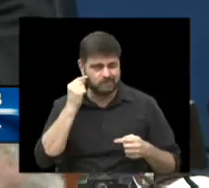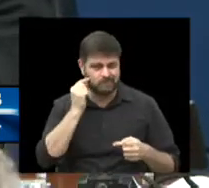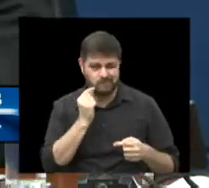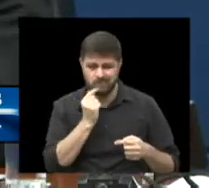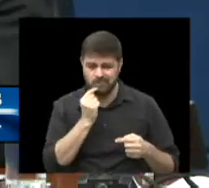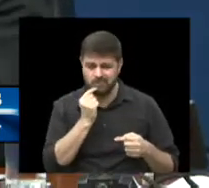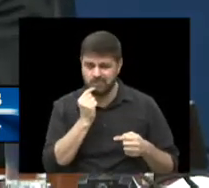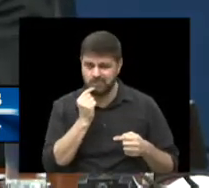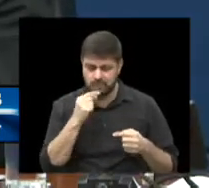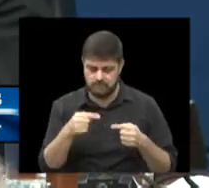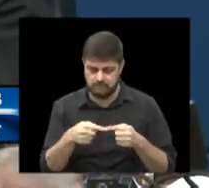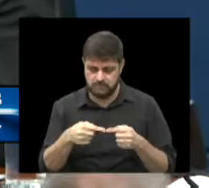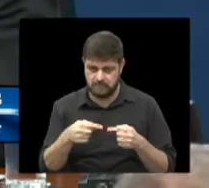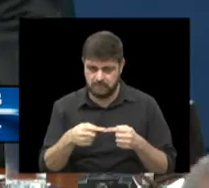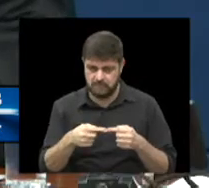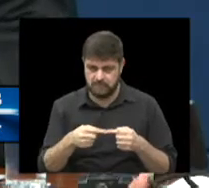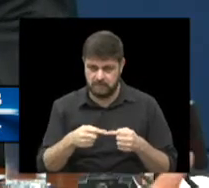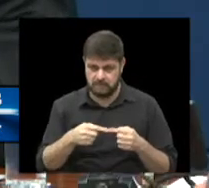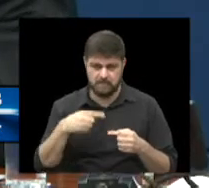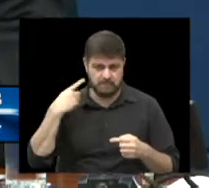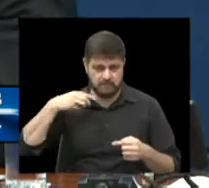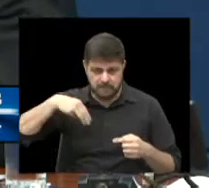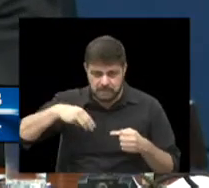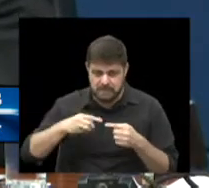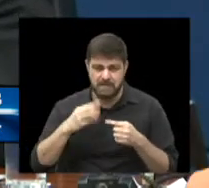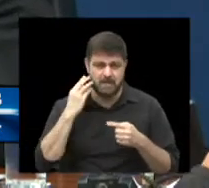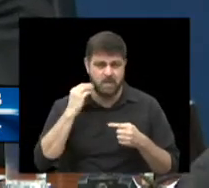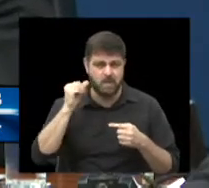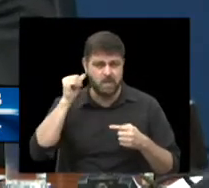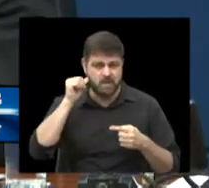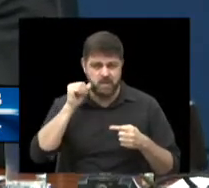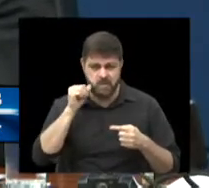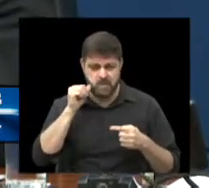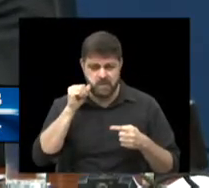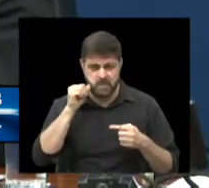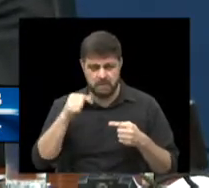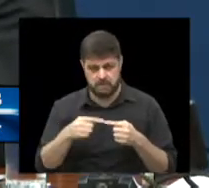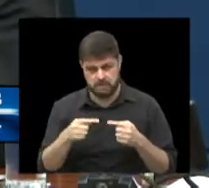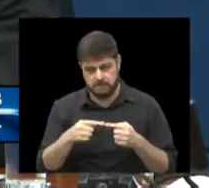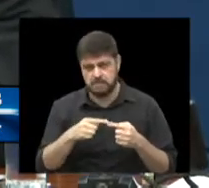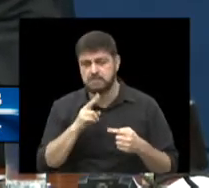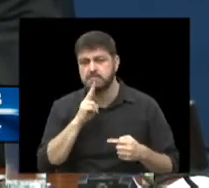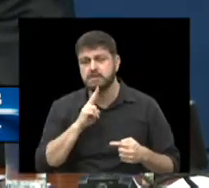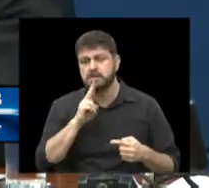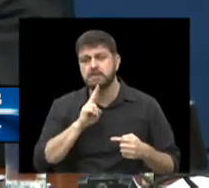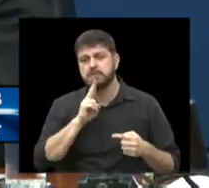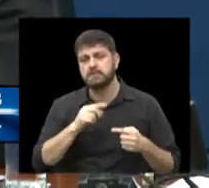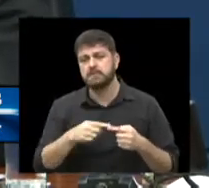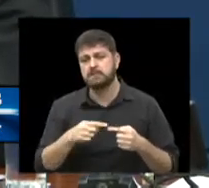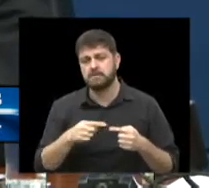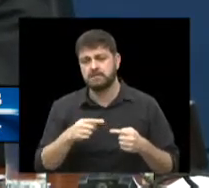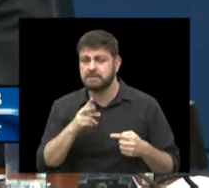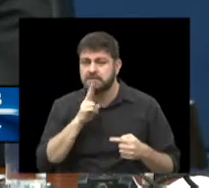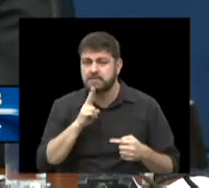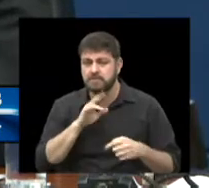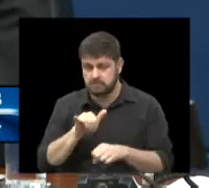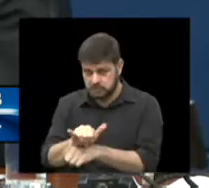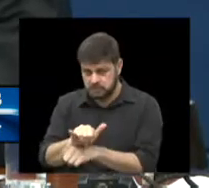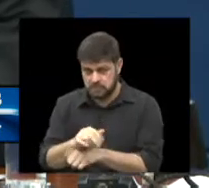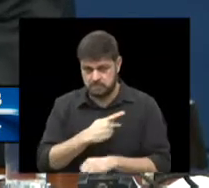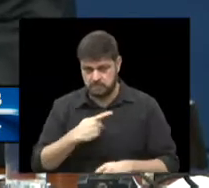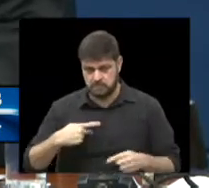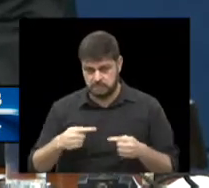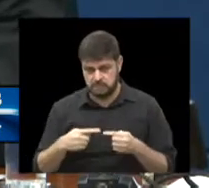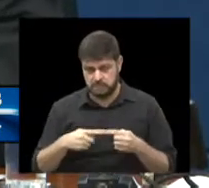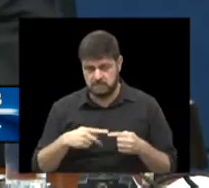Marcelo Silva, sim. Marcos Bernardelli, sim. Mariana Conte, sim. Nelson Osser, ausente. Pastor Elias Azevedo, sim.